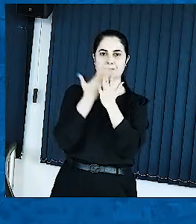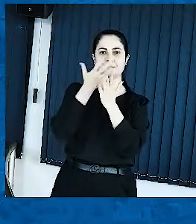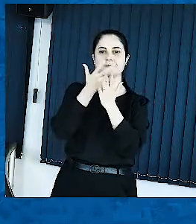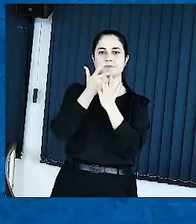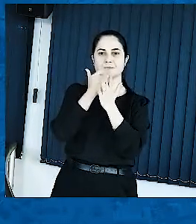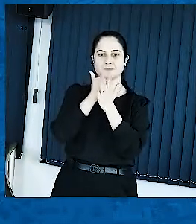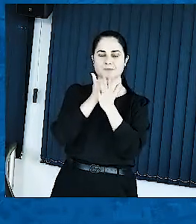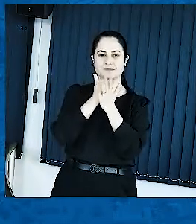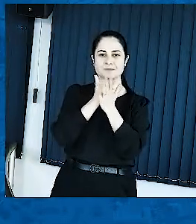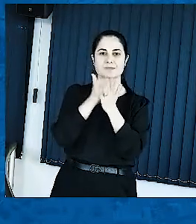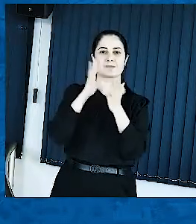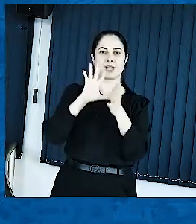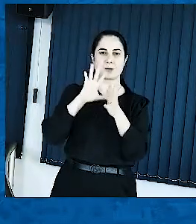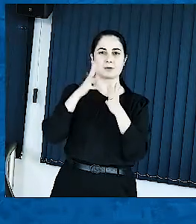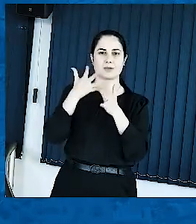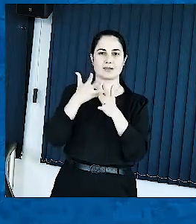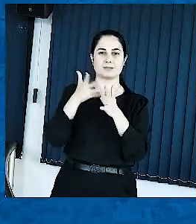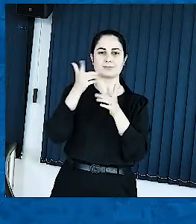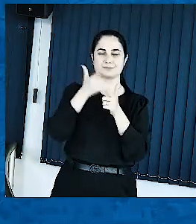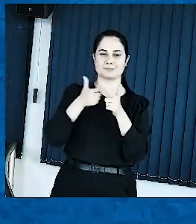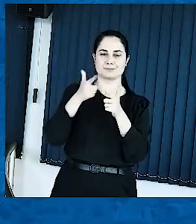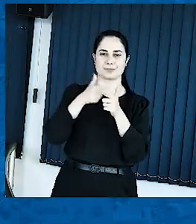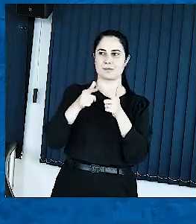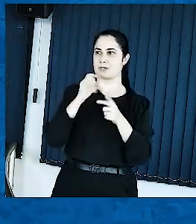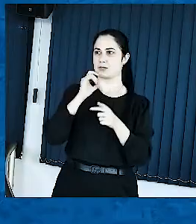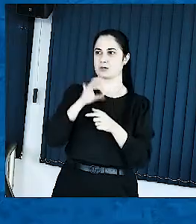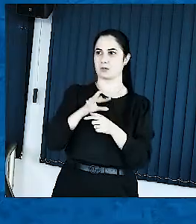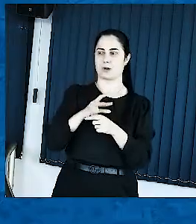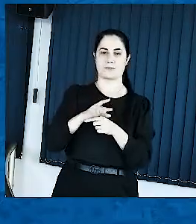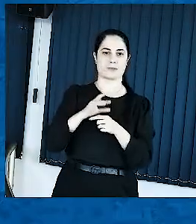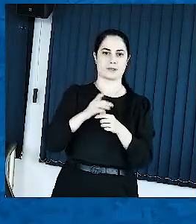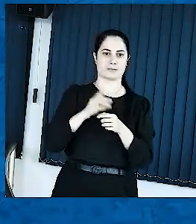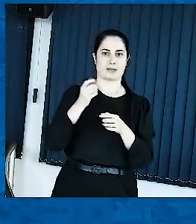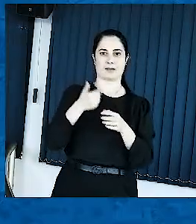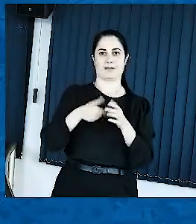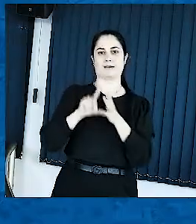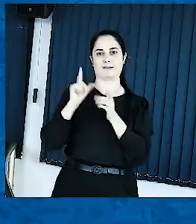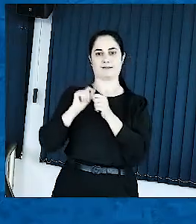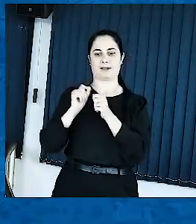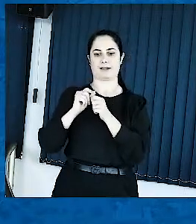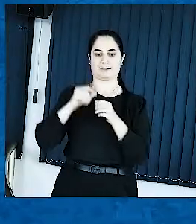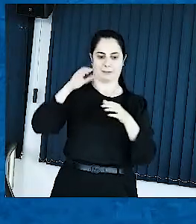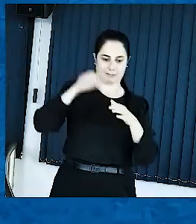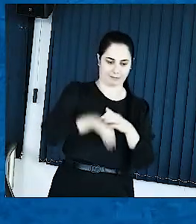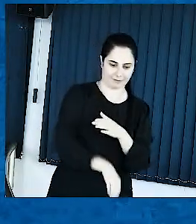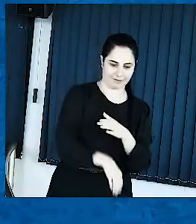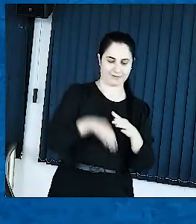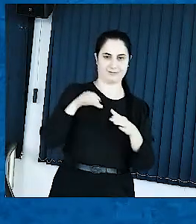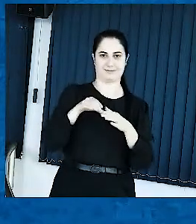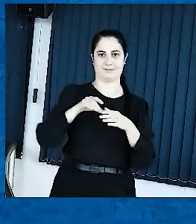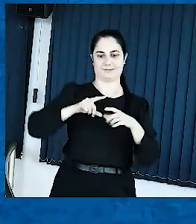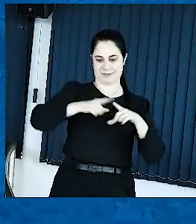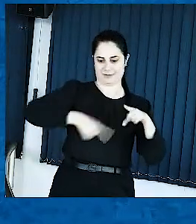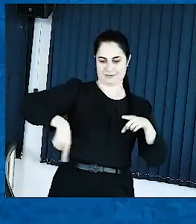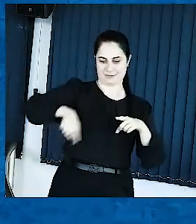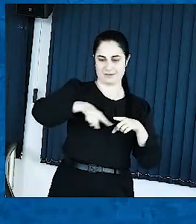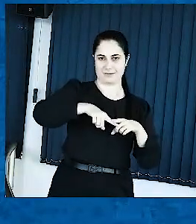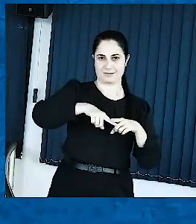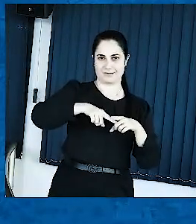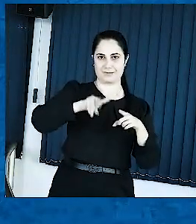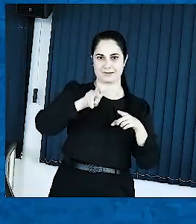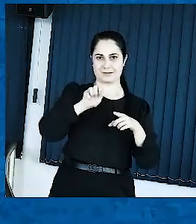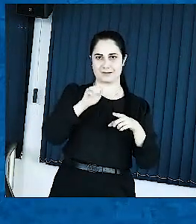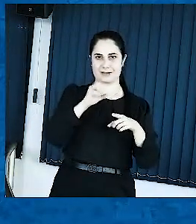neurodivergente sofre muito bullying, e o bullying não é aquele bullying de pegar e colocar a cabeça na privada, não. É rindo